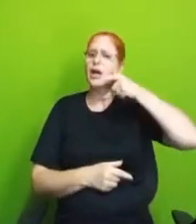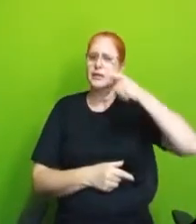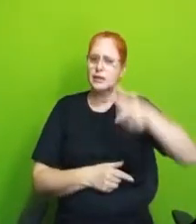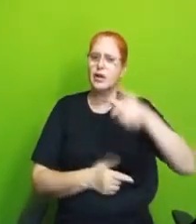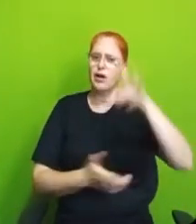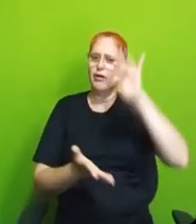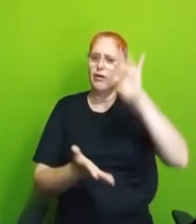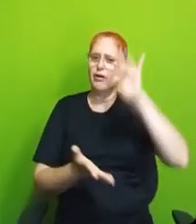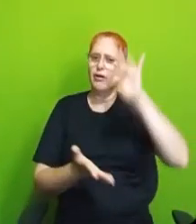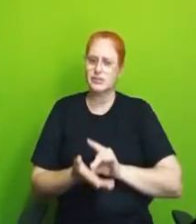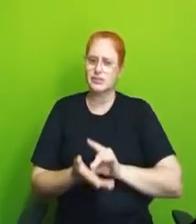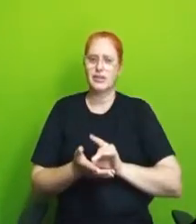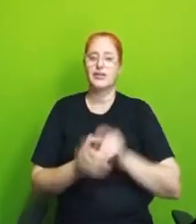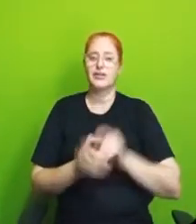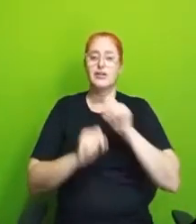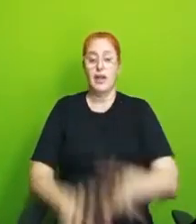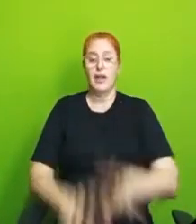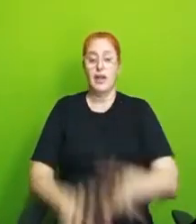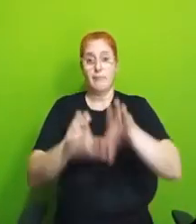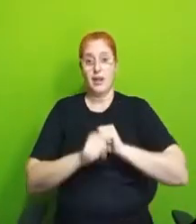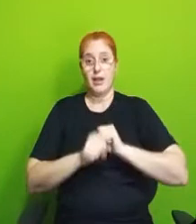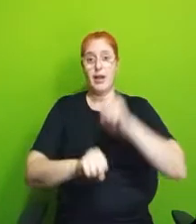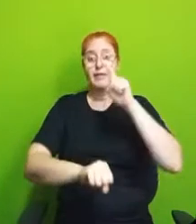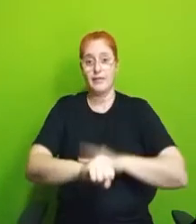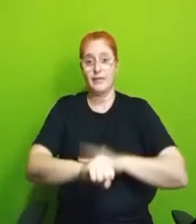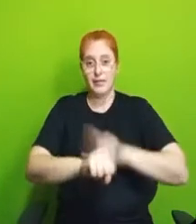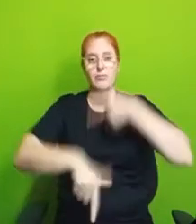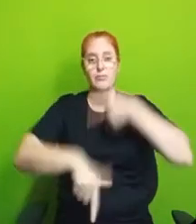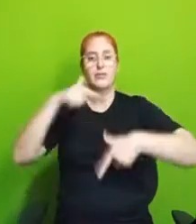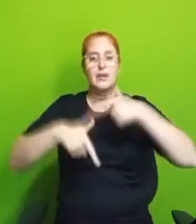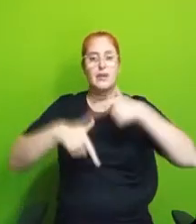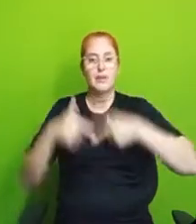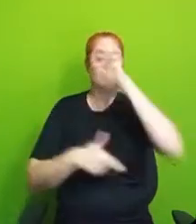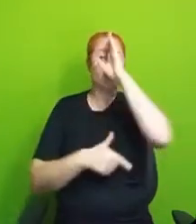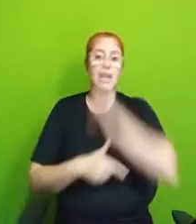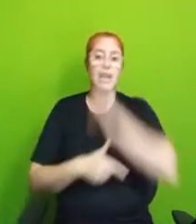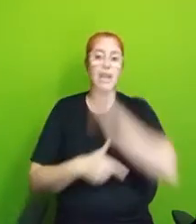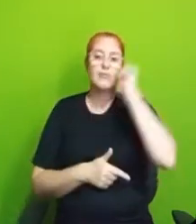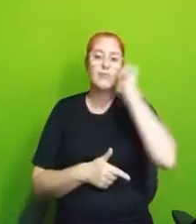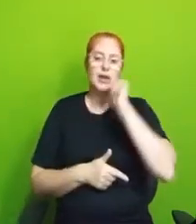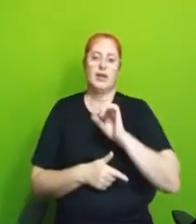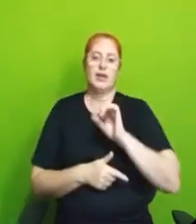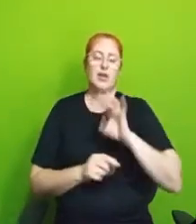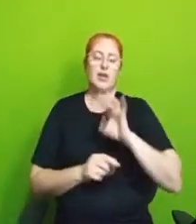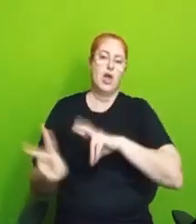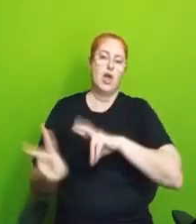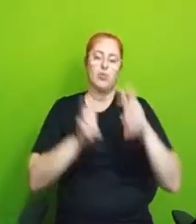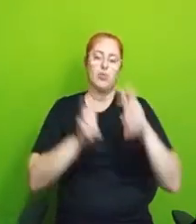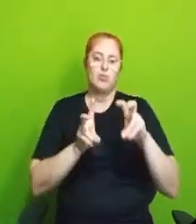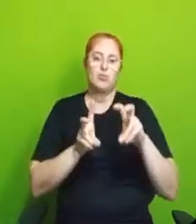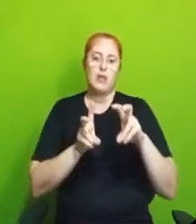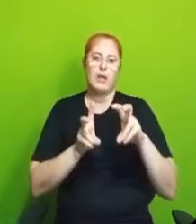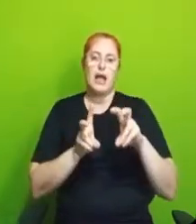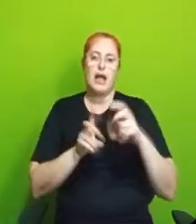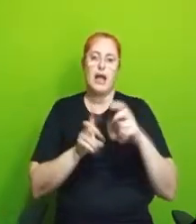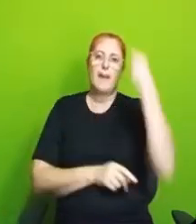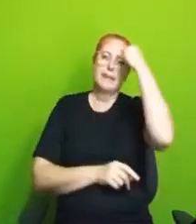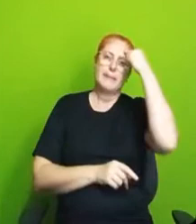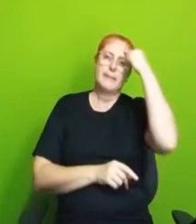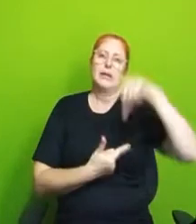é se apropriar do tempo e da força de trabalho não remunerada das mulheres. Então, não é uma questão de que há um pensamento conservador. O